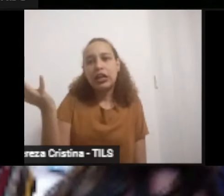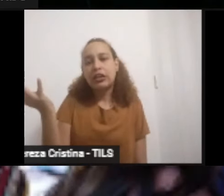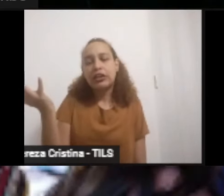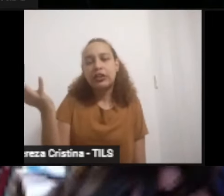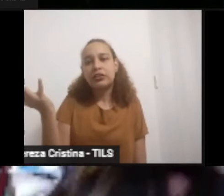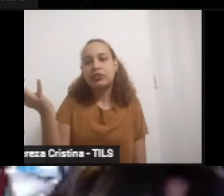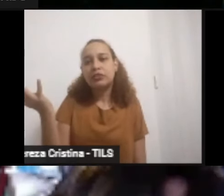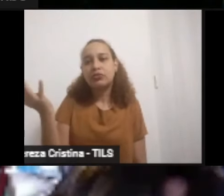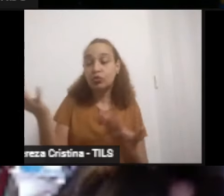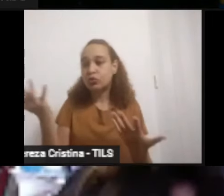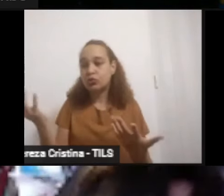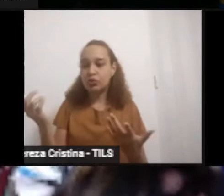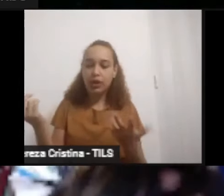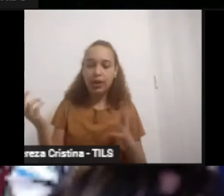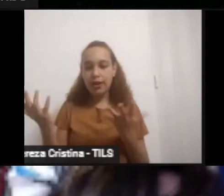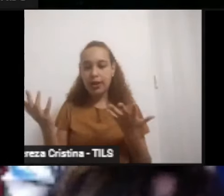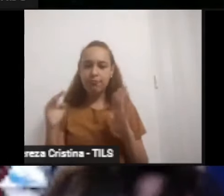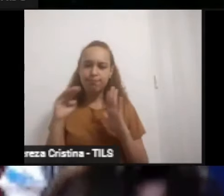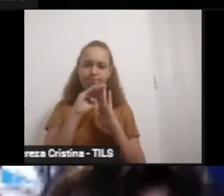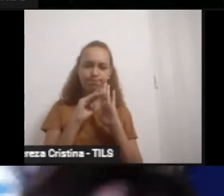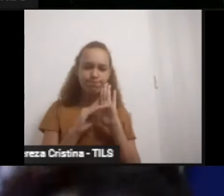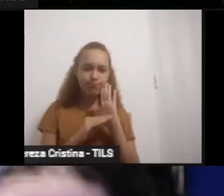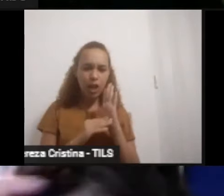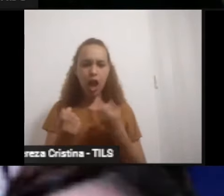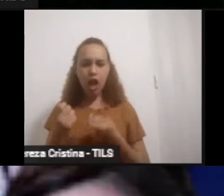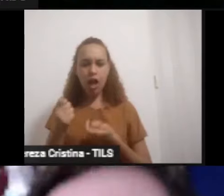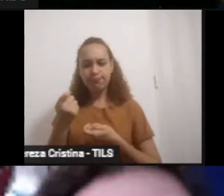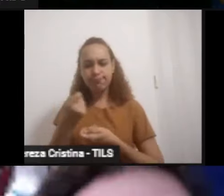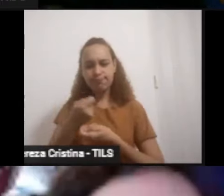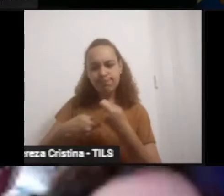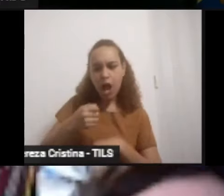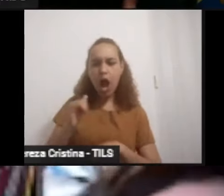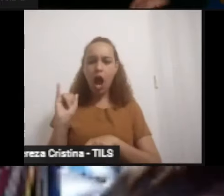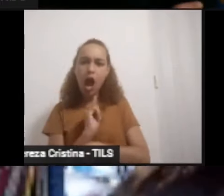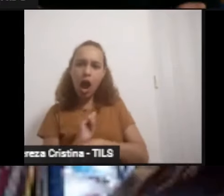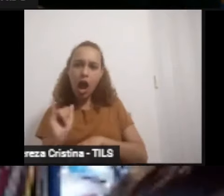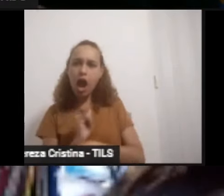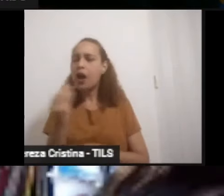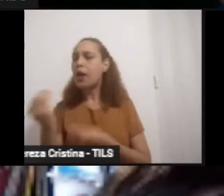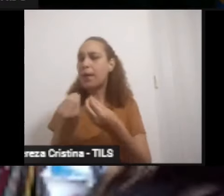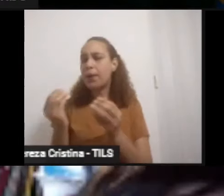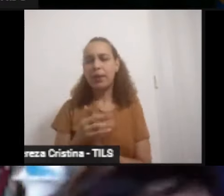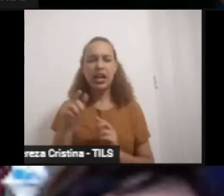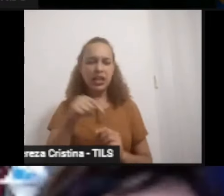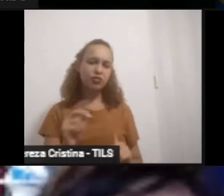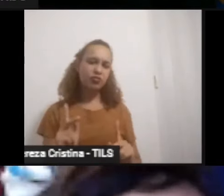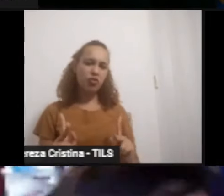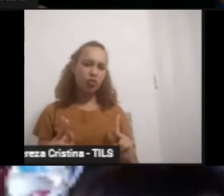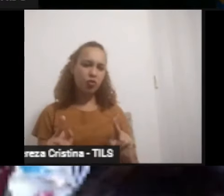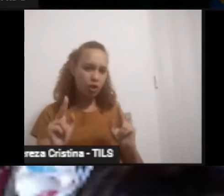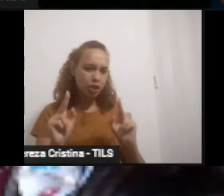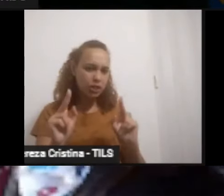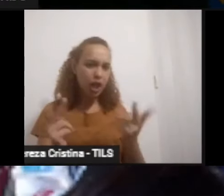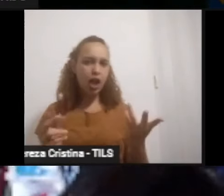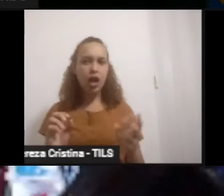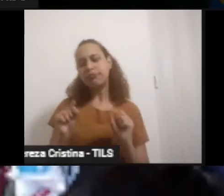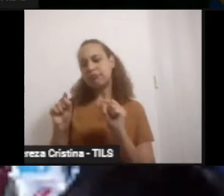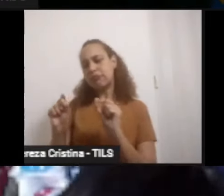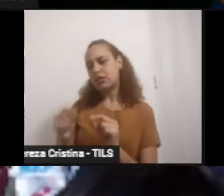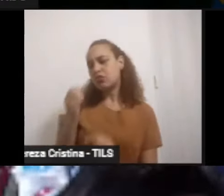nos recursos que você vai usar? Ah, esse eu vou fazer com recorte, esse eu vou fazer com cores, porque as cores são